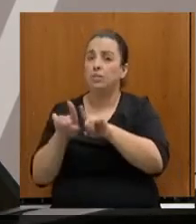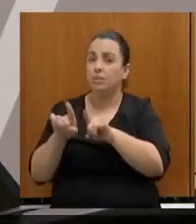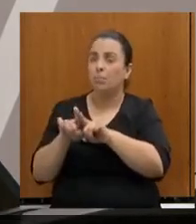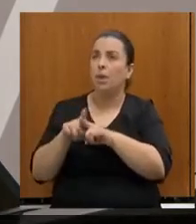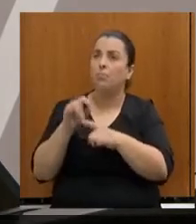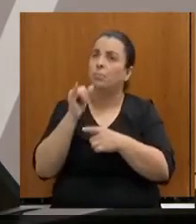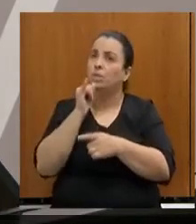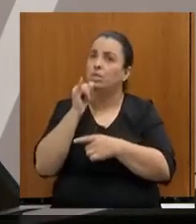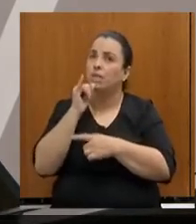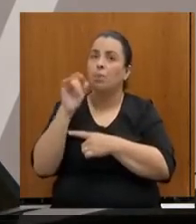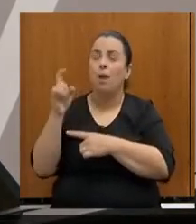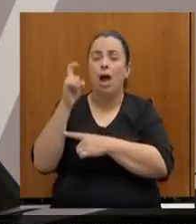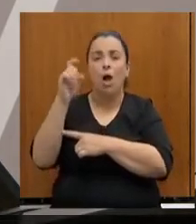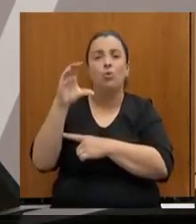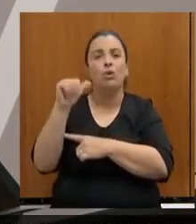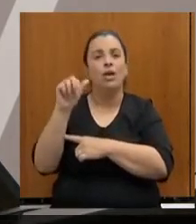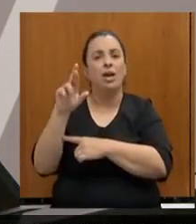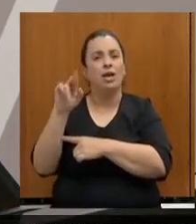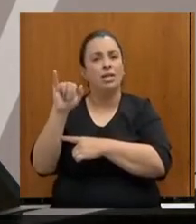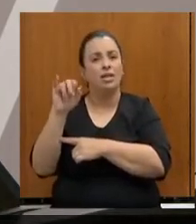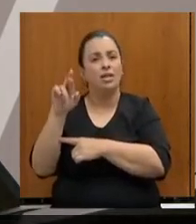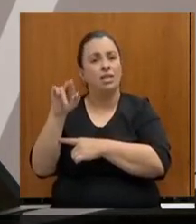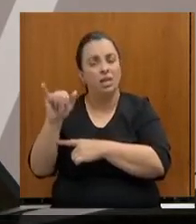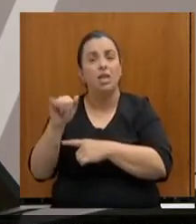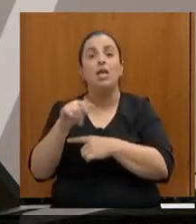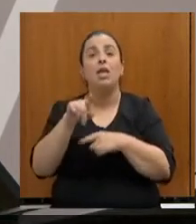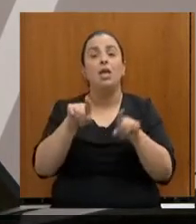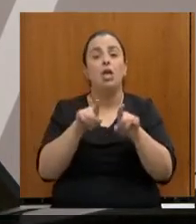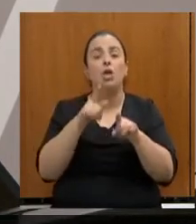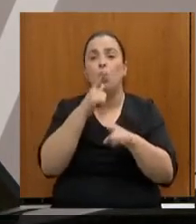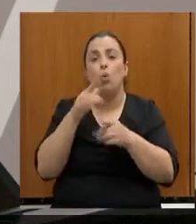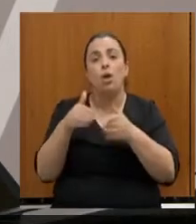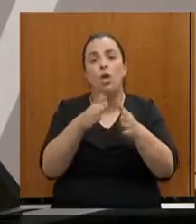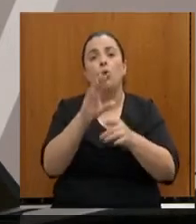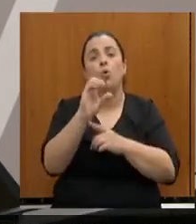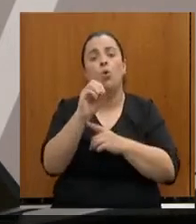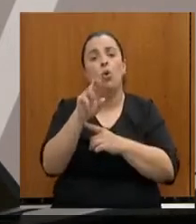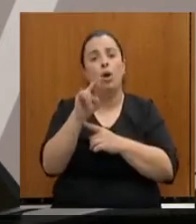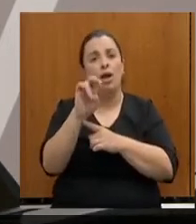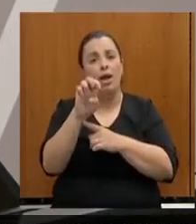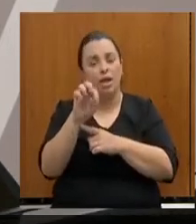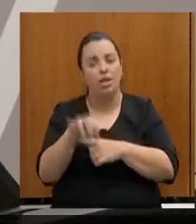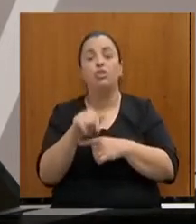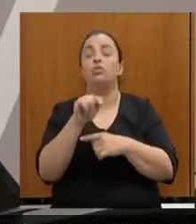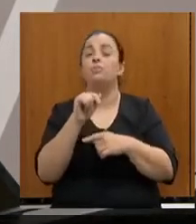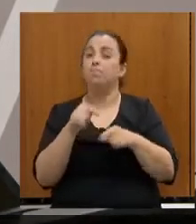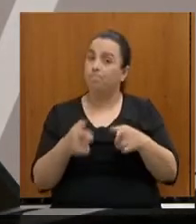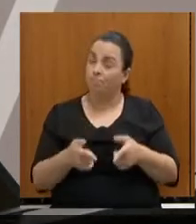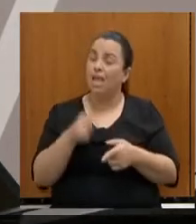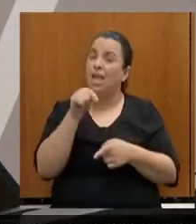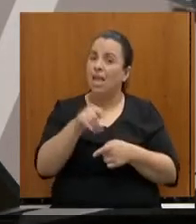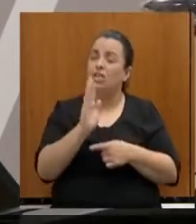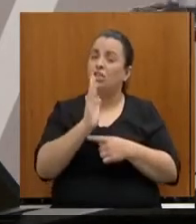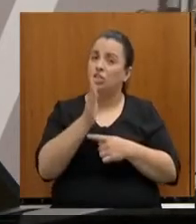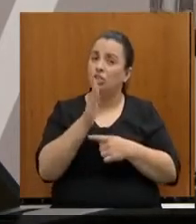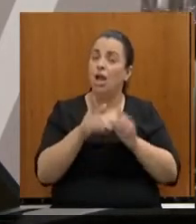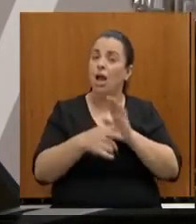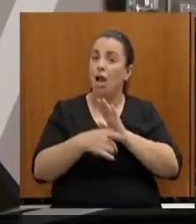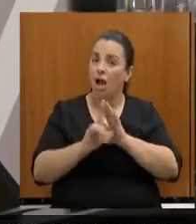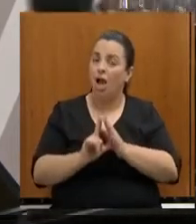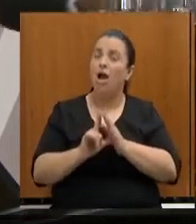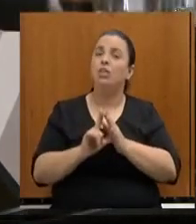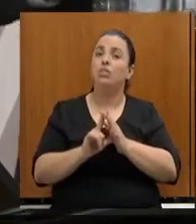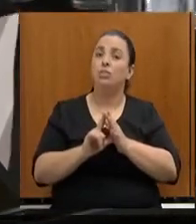o alto Cariri e também para o Rio Corrente Rio Corrente inclusive que nós já Levamos antes mesmo